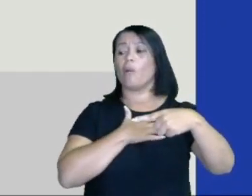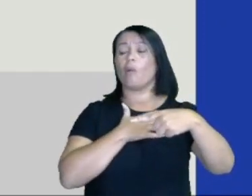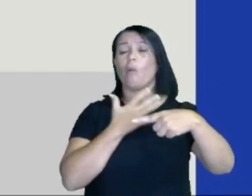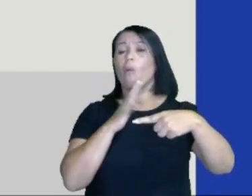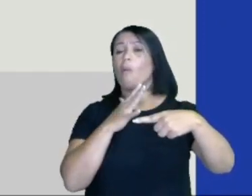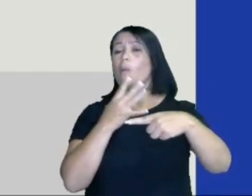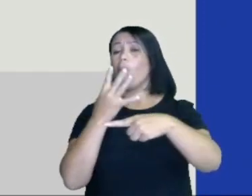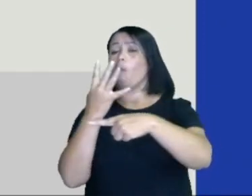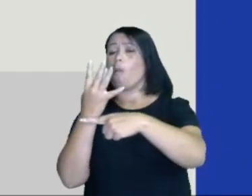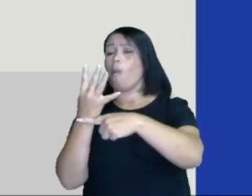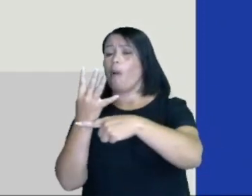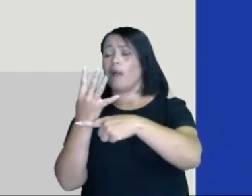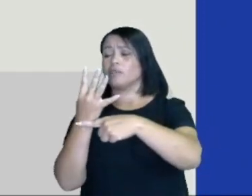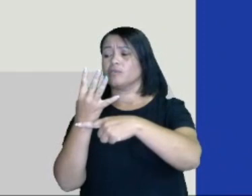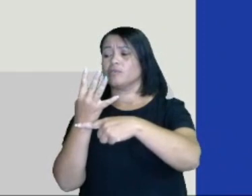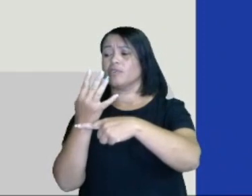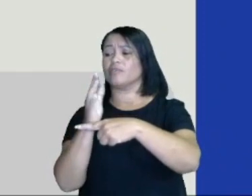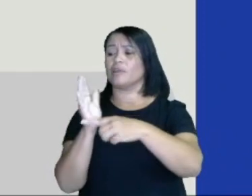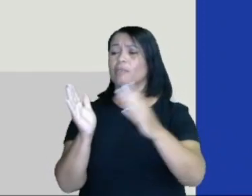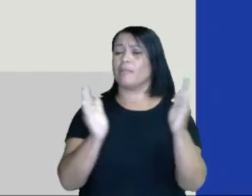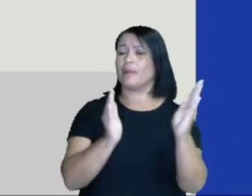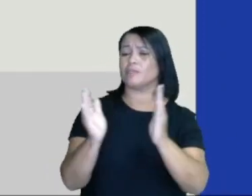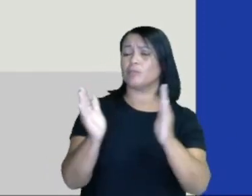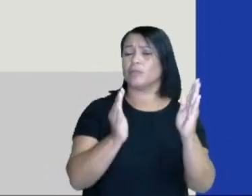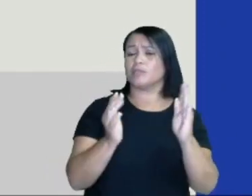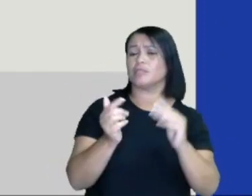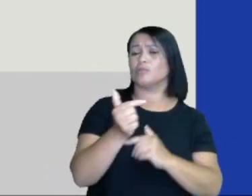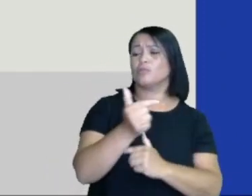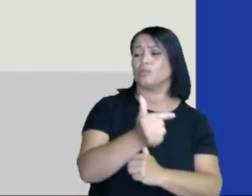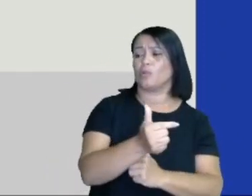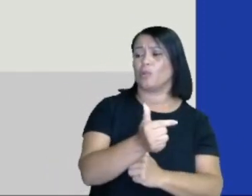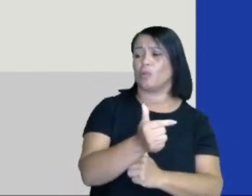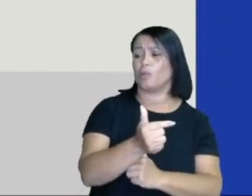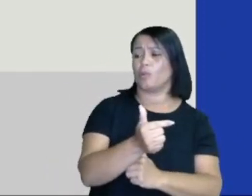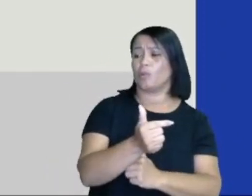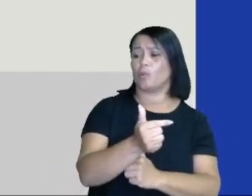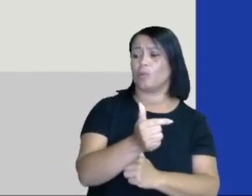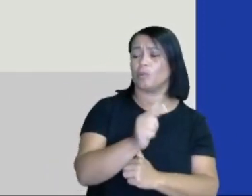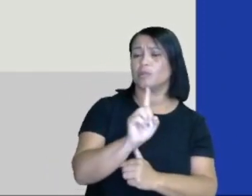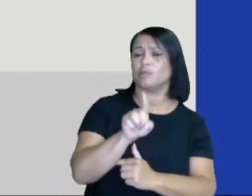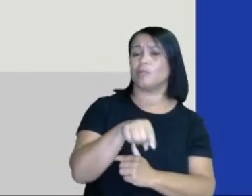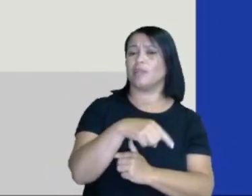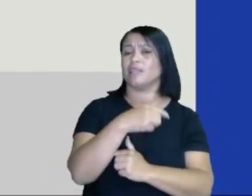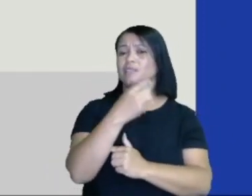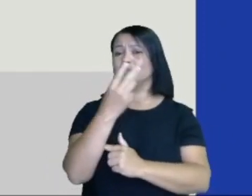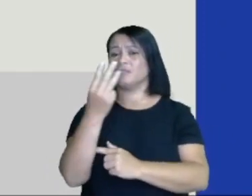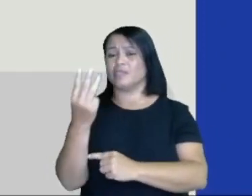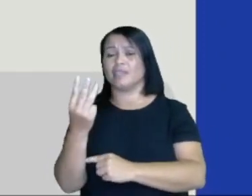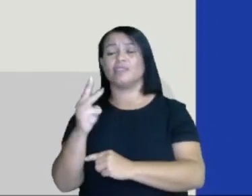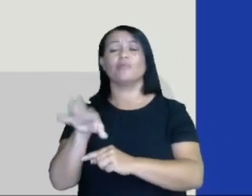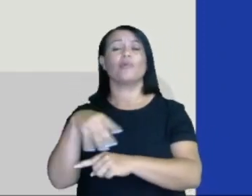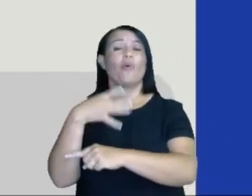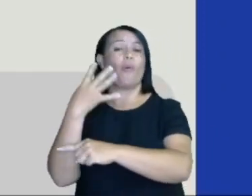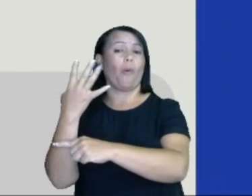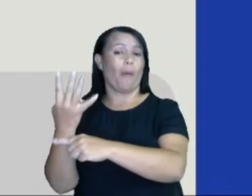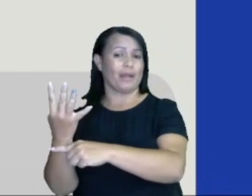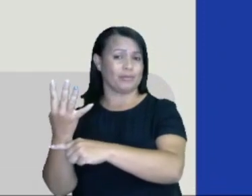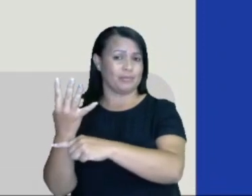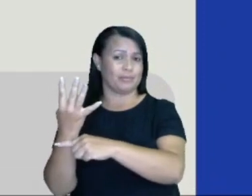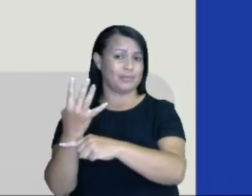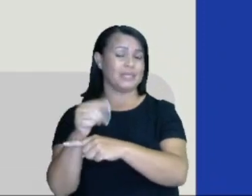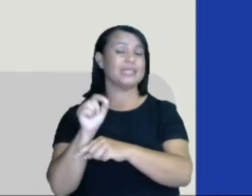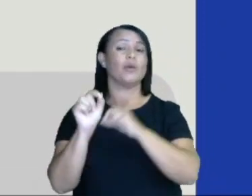ficar entre o 2, né? Vou pular a casinha do 3 e ficou o